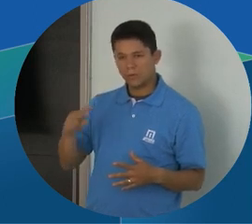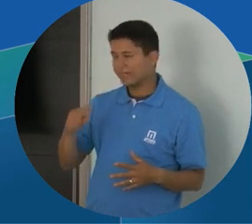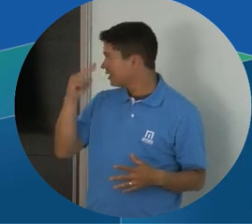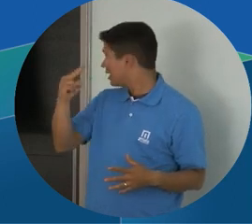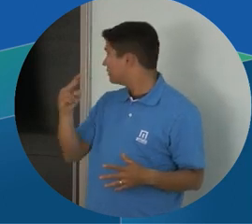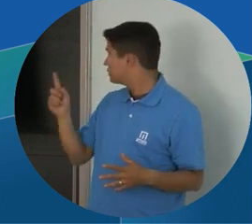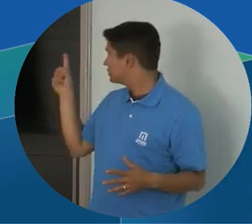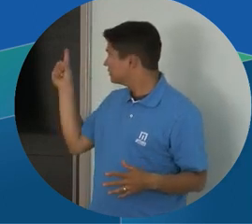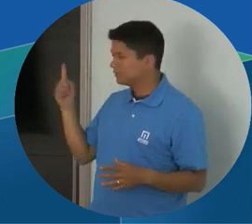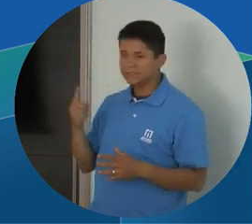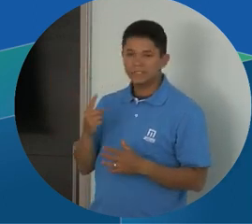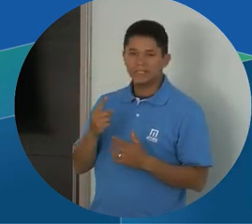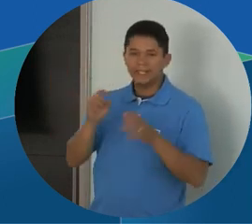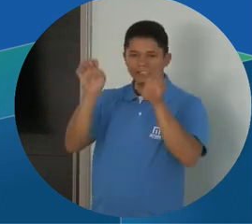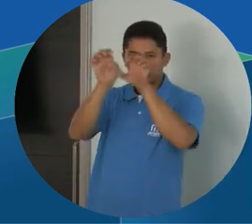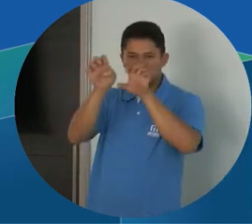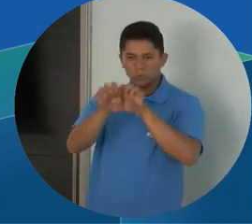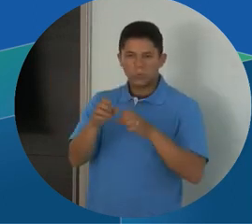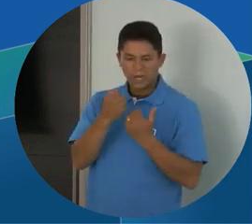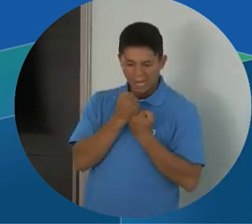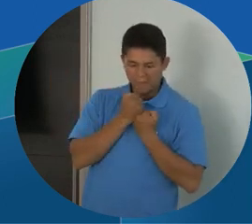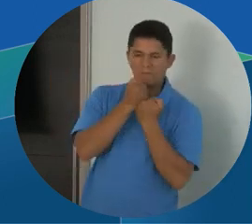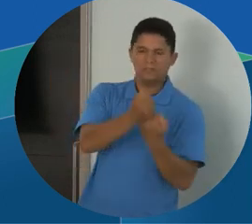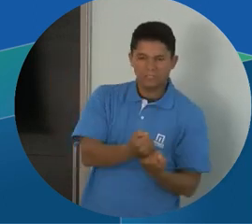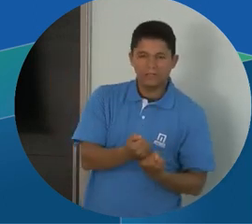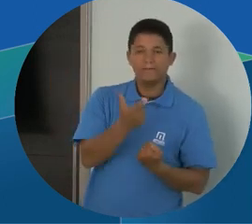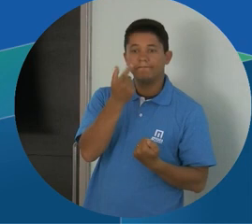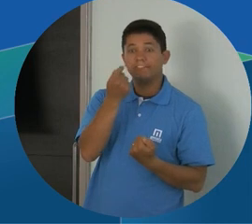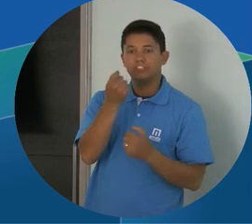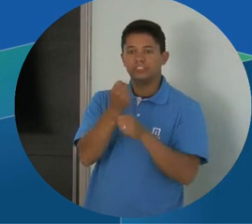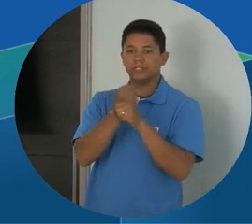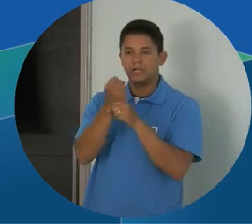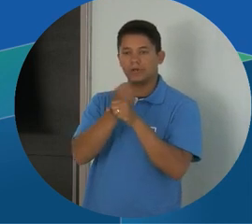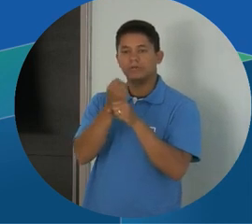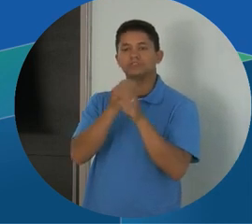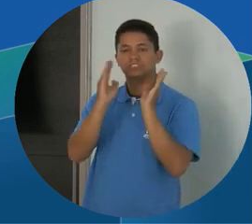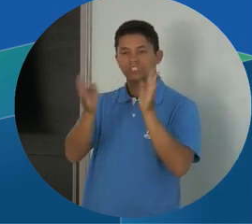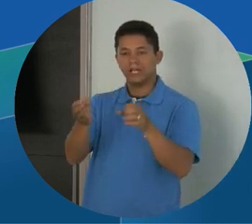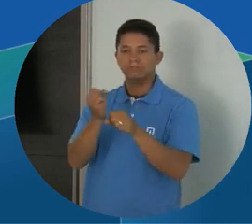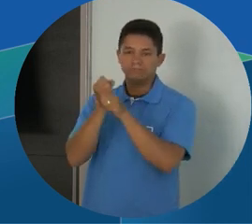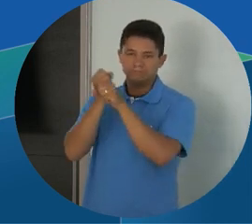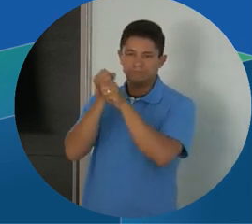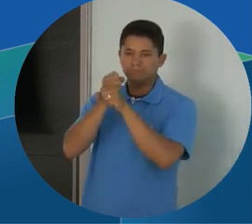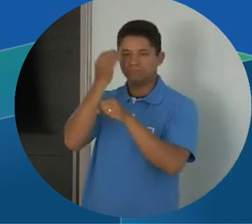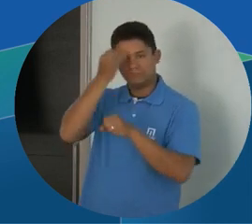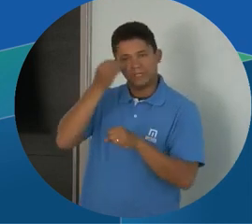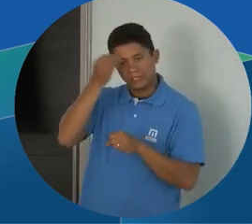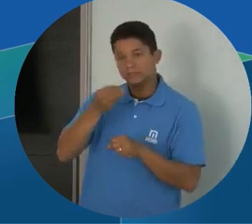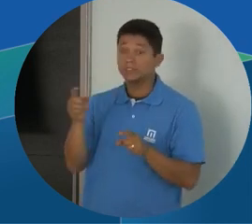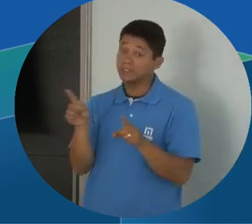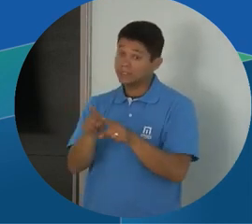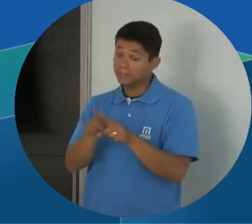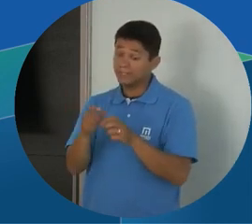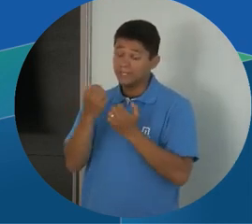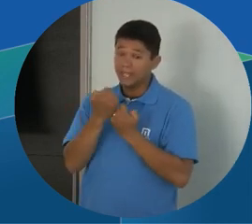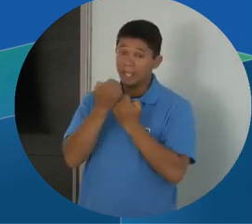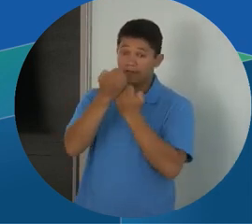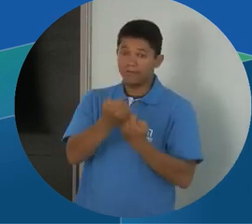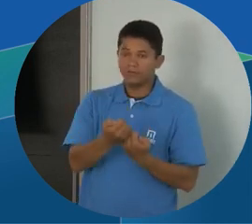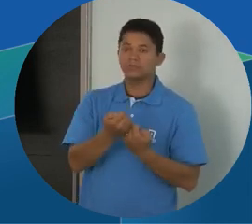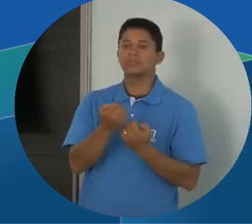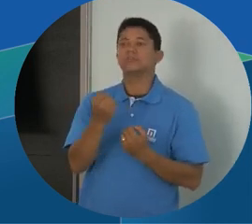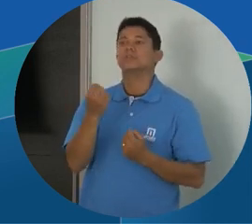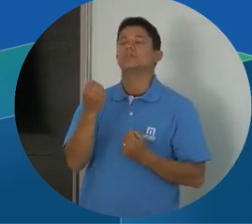nós são 20 anos de mercado reforçando estrutura, e além do serviço de reforço estrutural, a gente trabalha também com